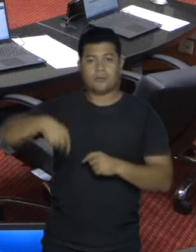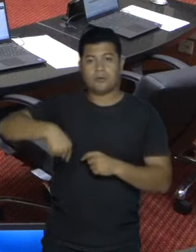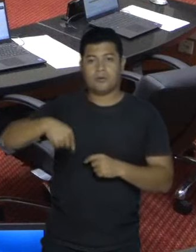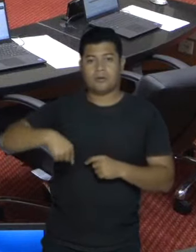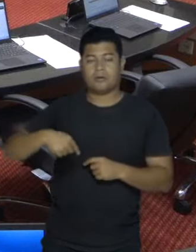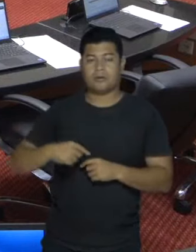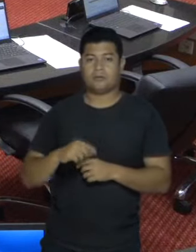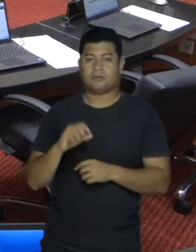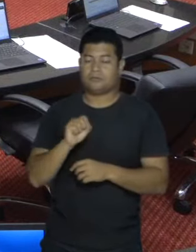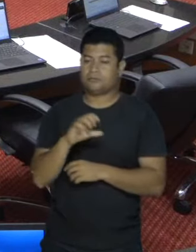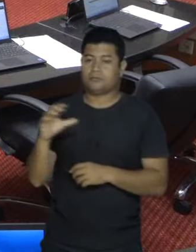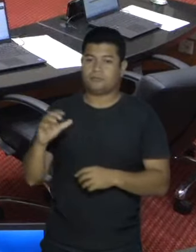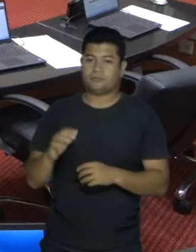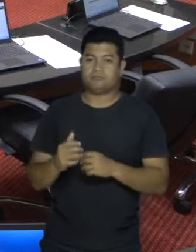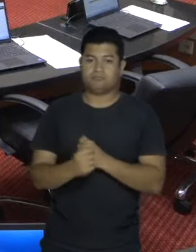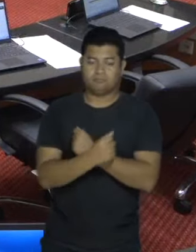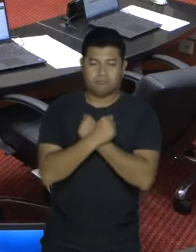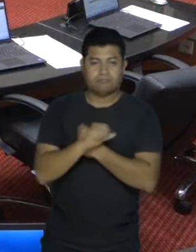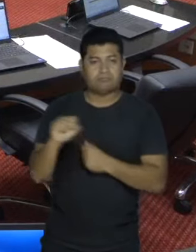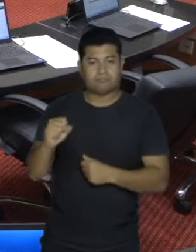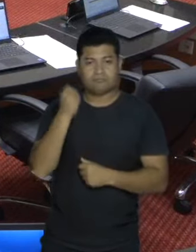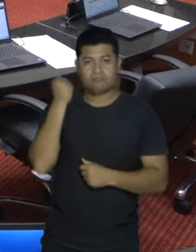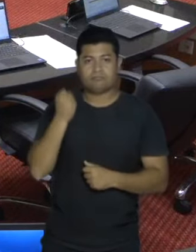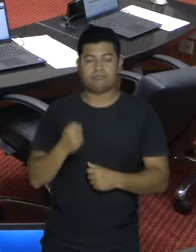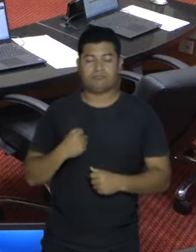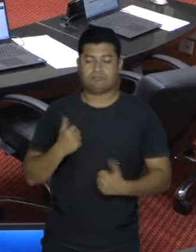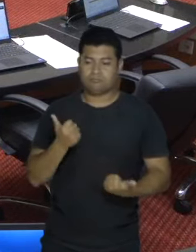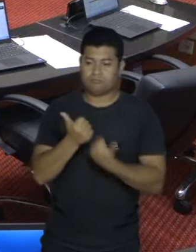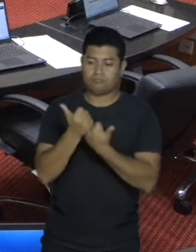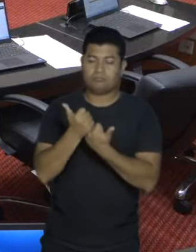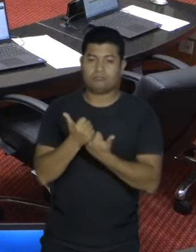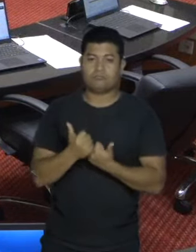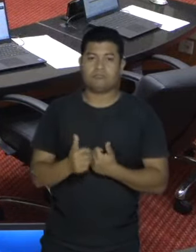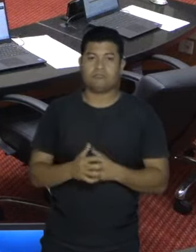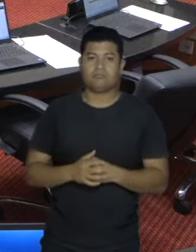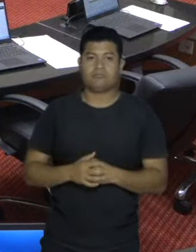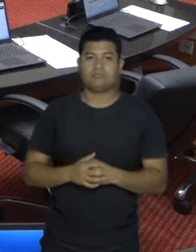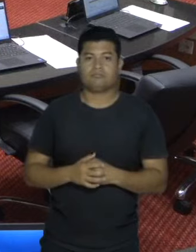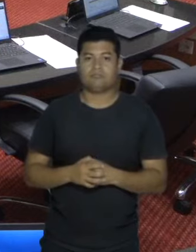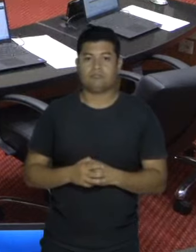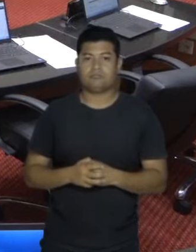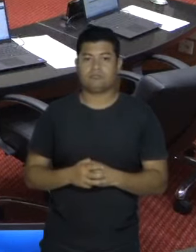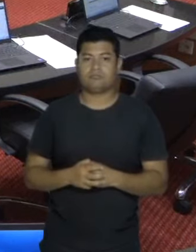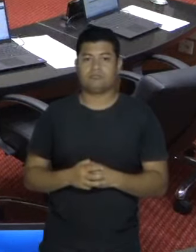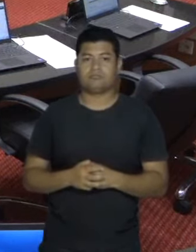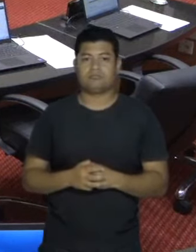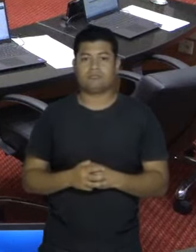um grande abraço sucesso e quando você com o Parlamento Catarinense